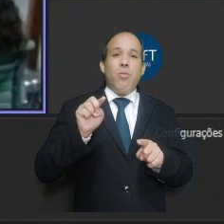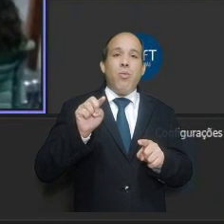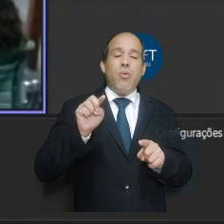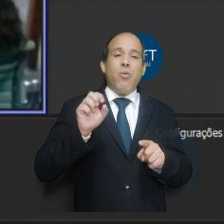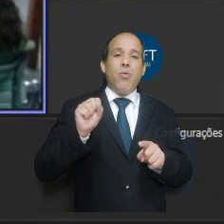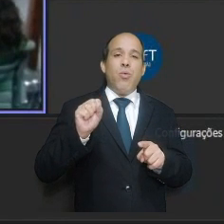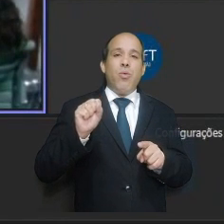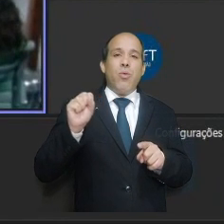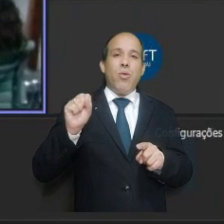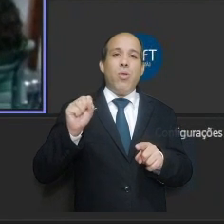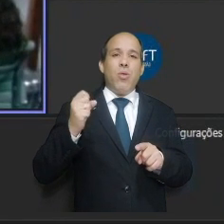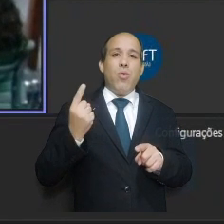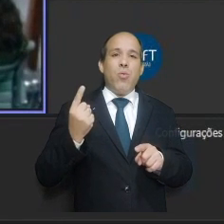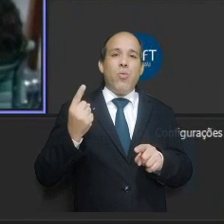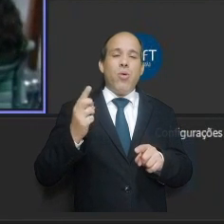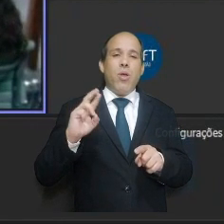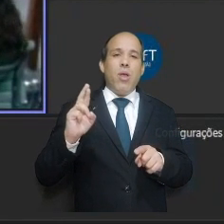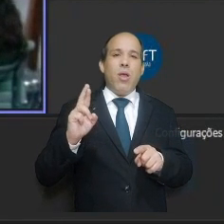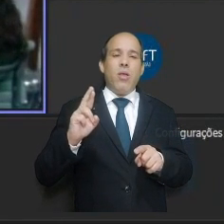R$